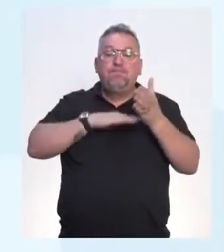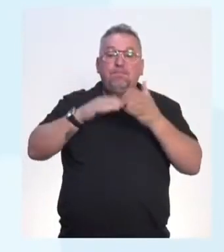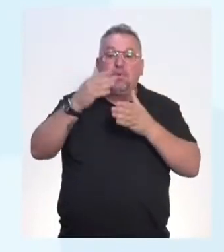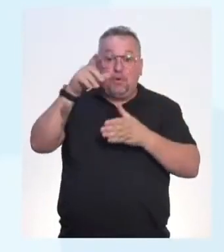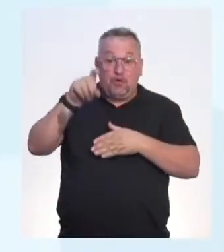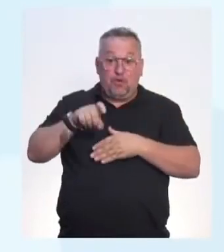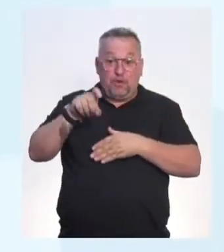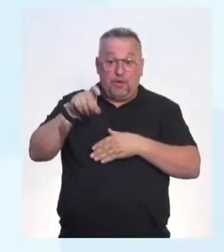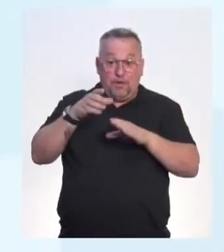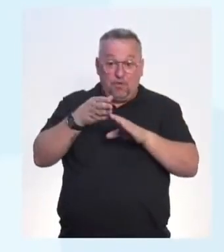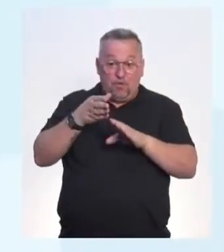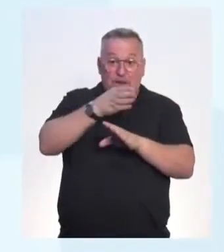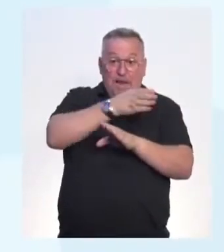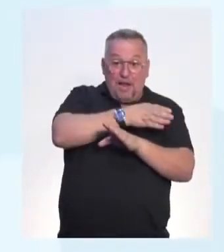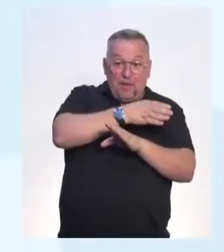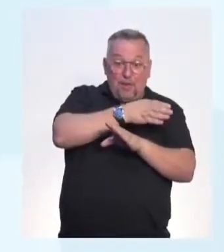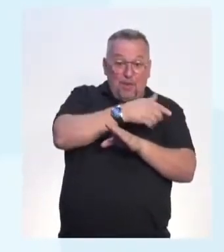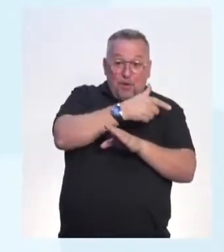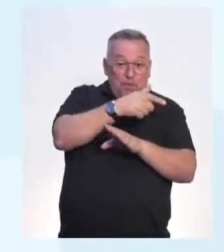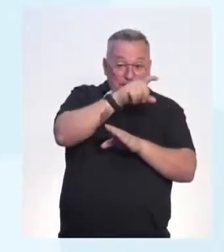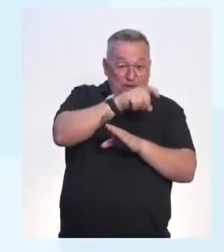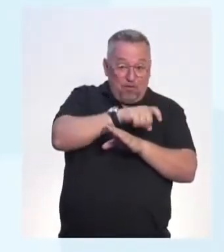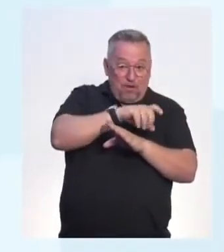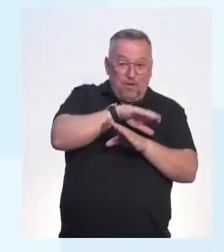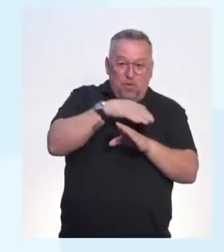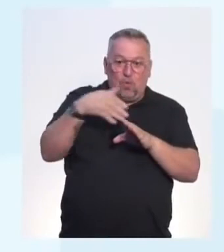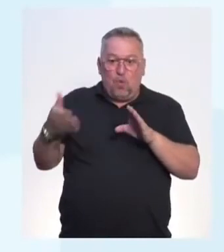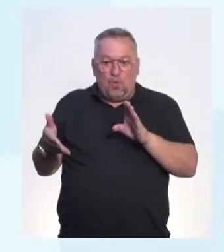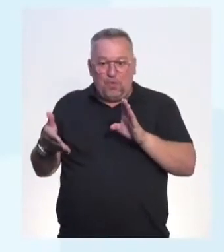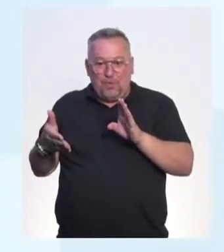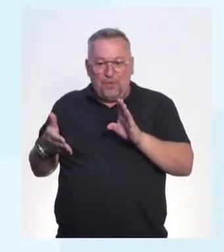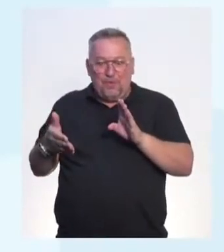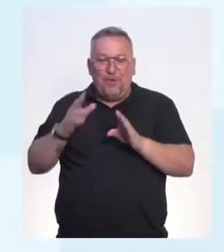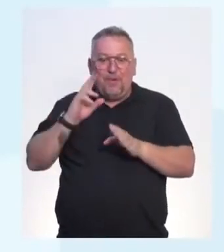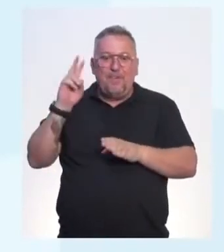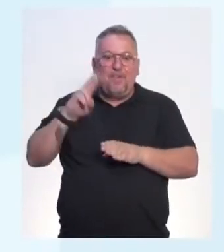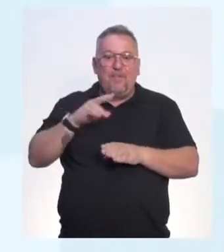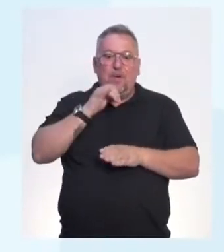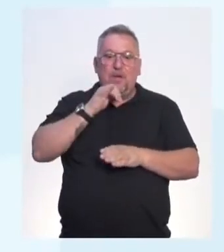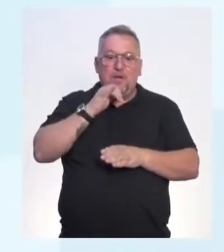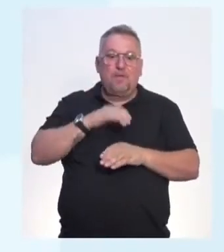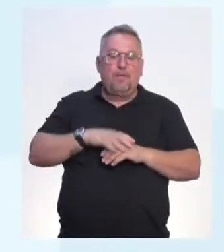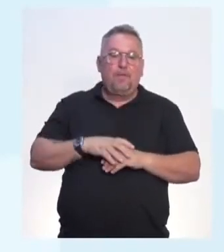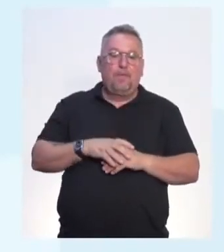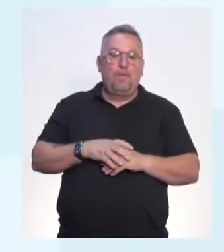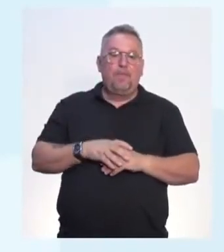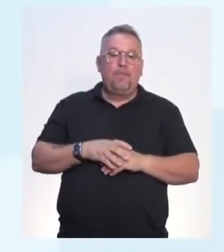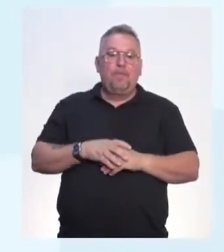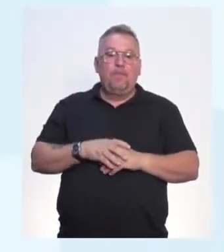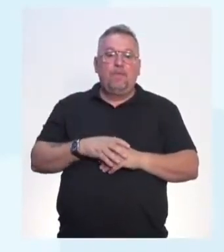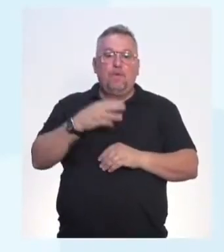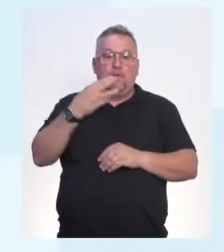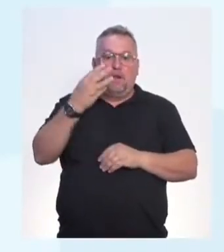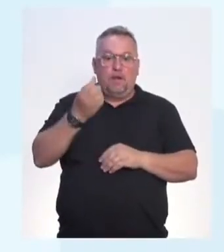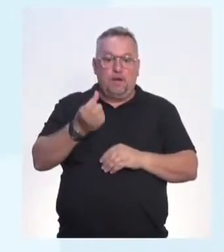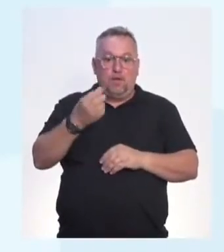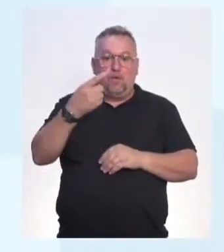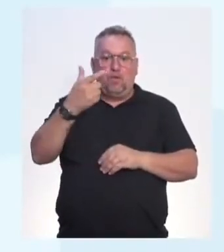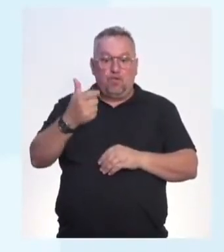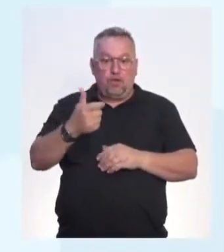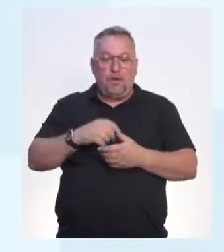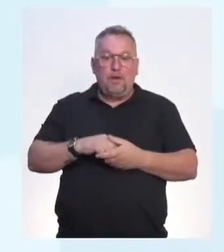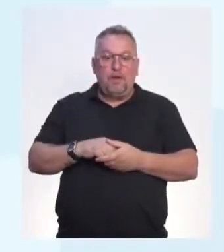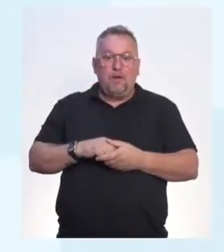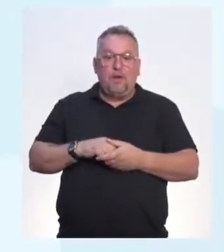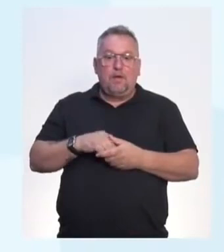x a gente coloca de um lado, todo mundo que não tem a gente coloca do outro. Então, se eu observar, eu já tenho o 6x, o 3x e o 2x